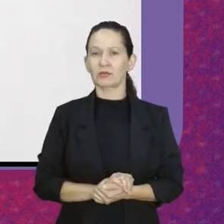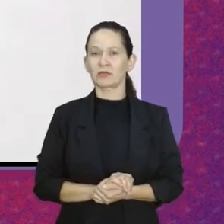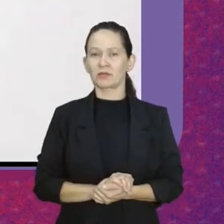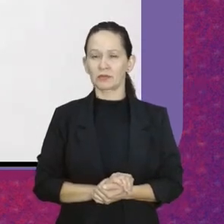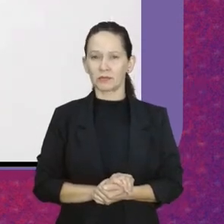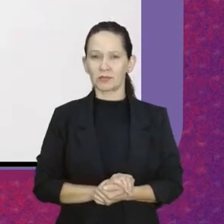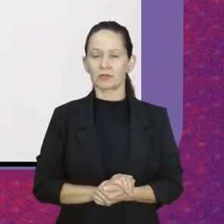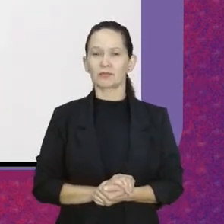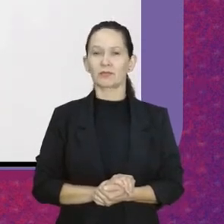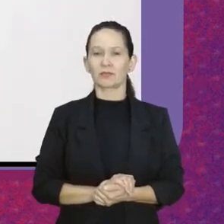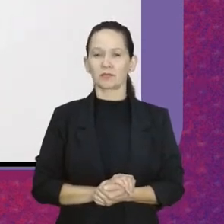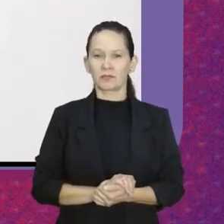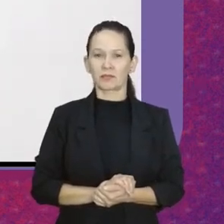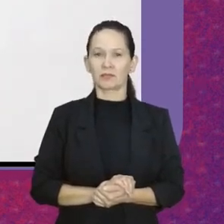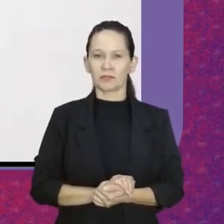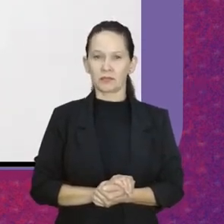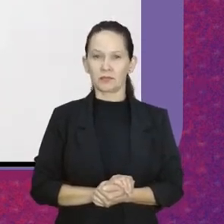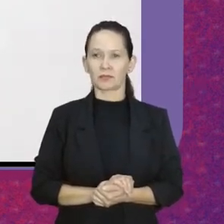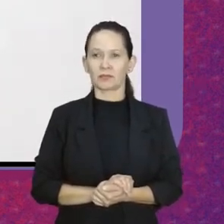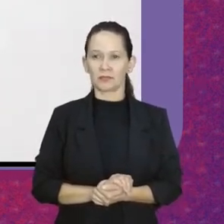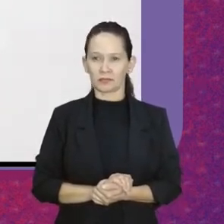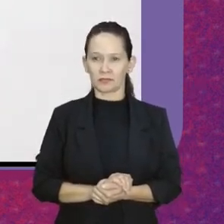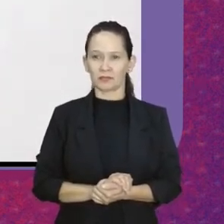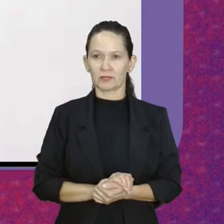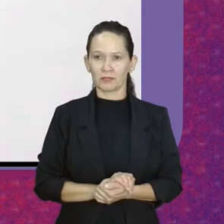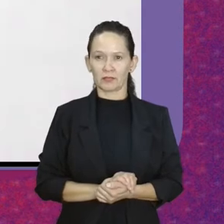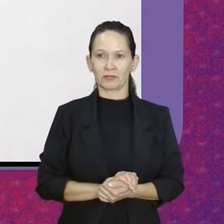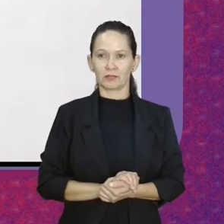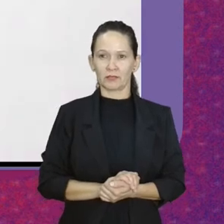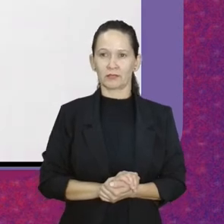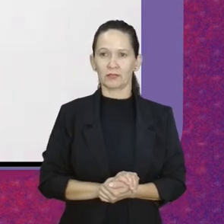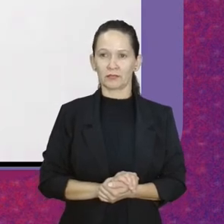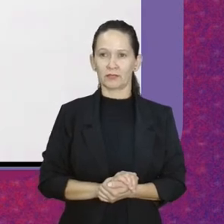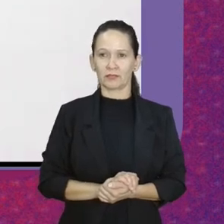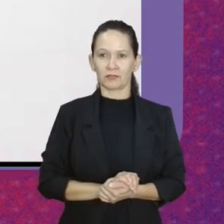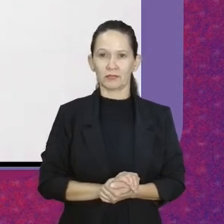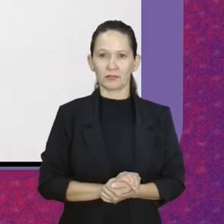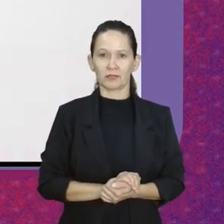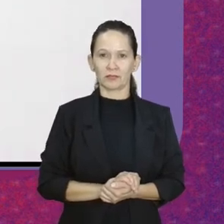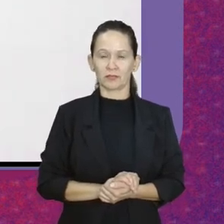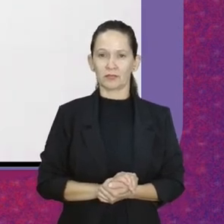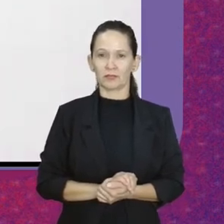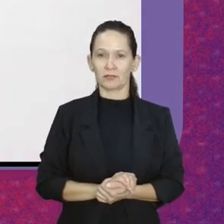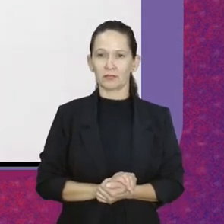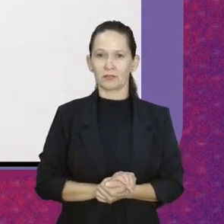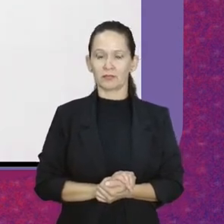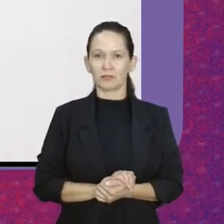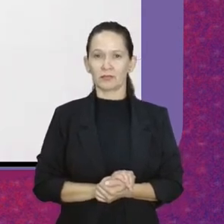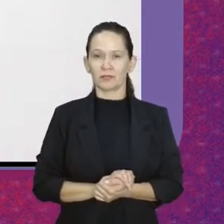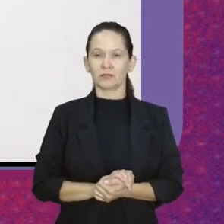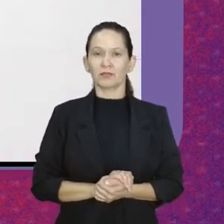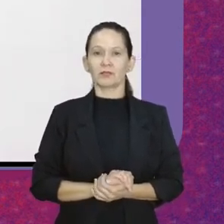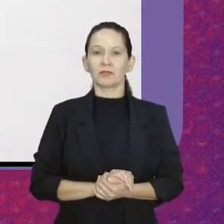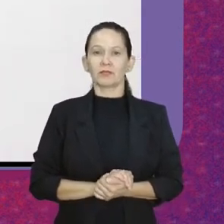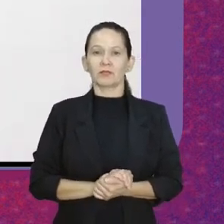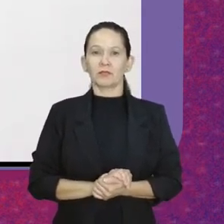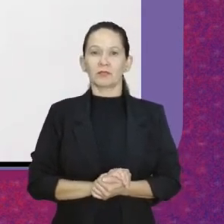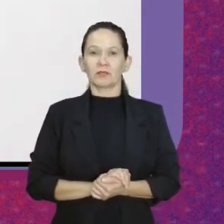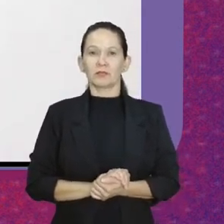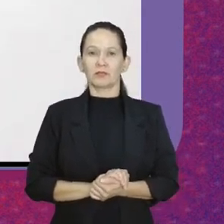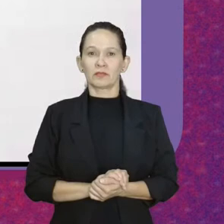desde meninos, né? Em geral, a coisa da casa é coisa das meninas, né? Antigamente eu falava, aqui não deve ser mulher,